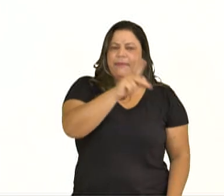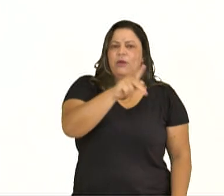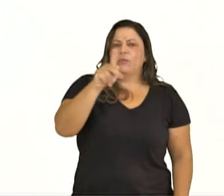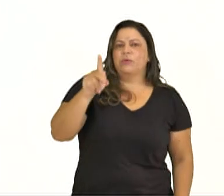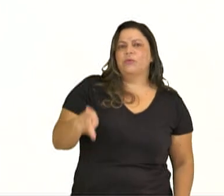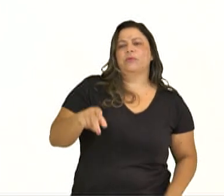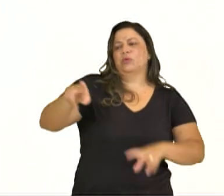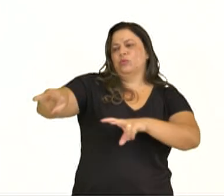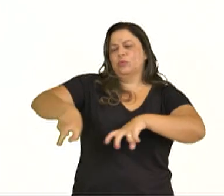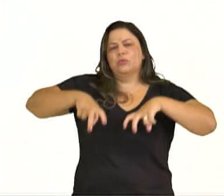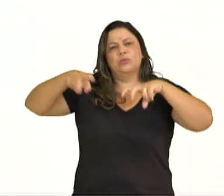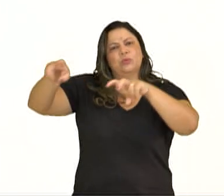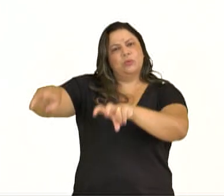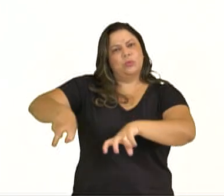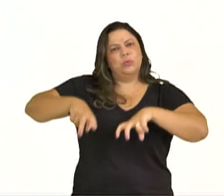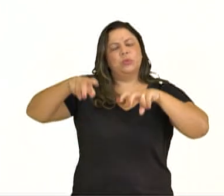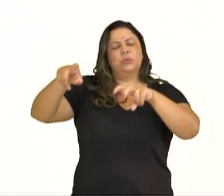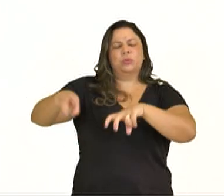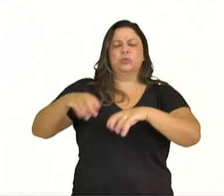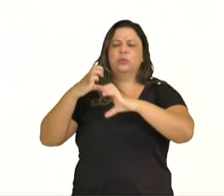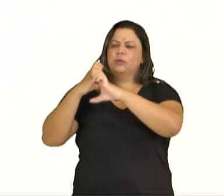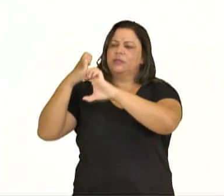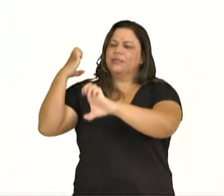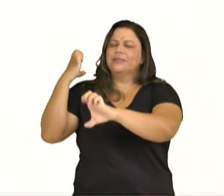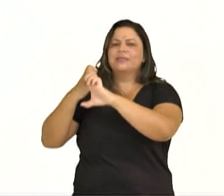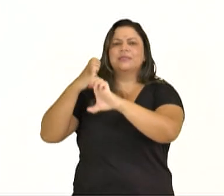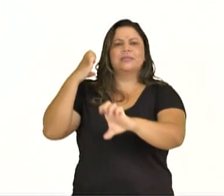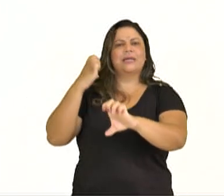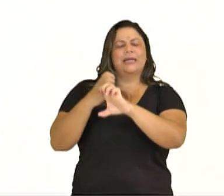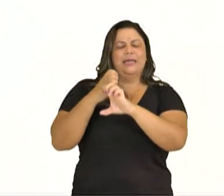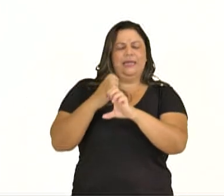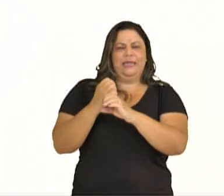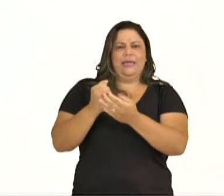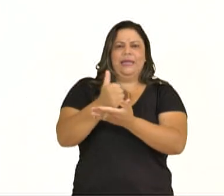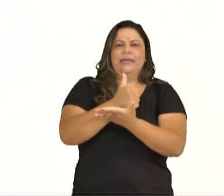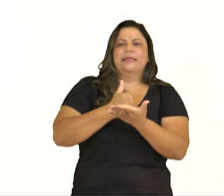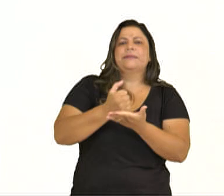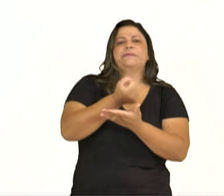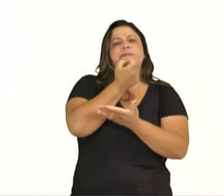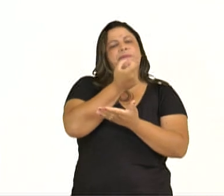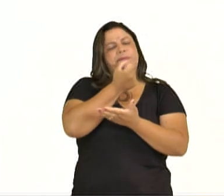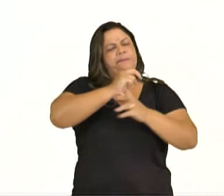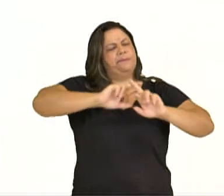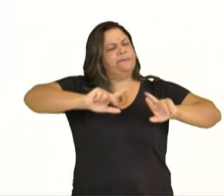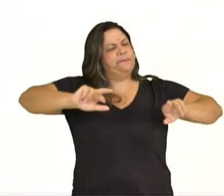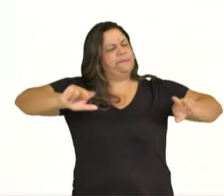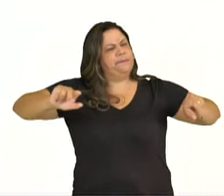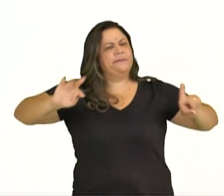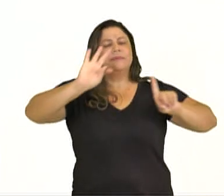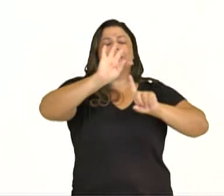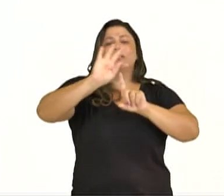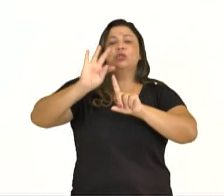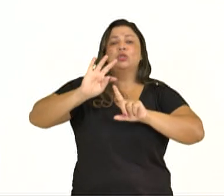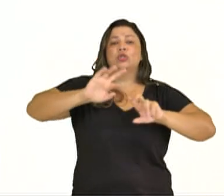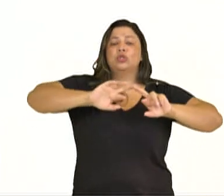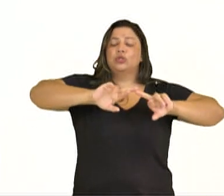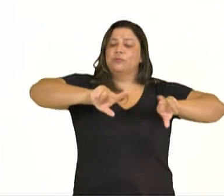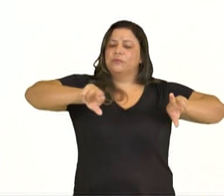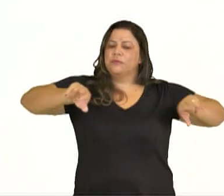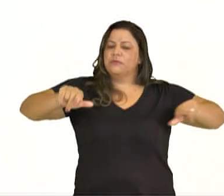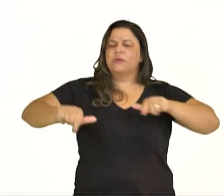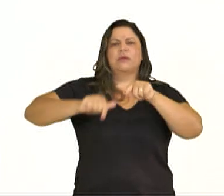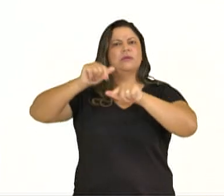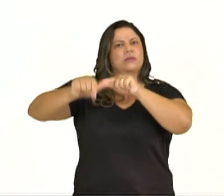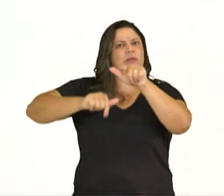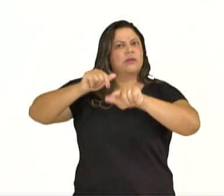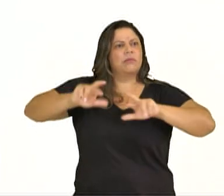engenheiro, o farmacêutico, são diferentes tipos de trabalho, diferentes atividades.